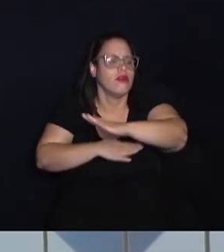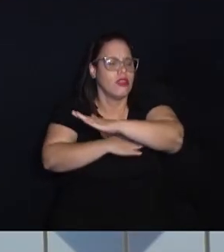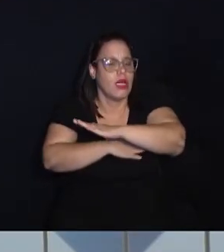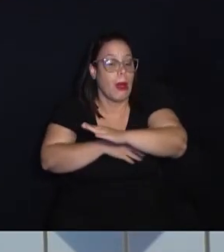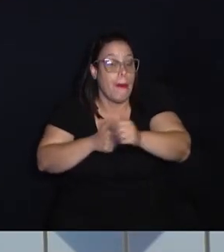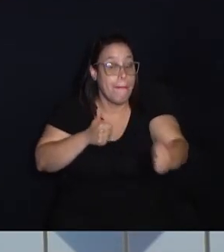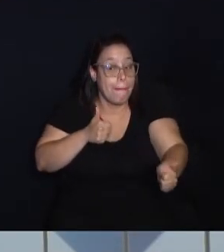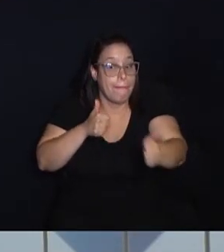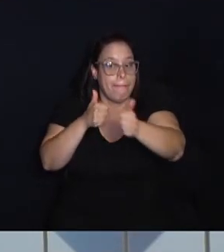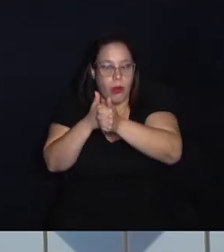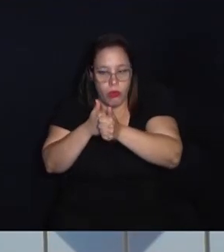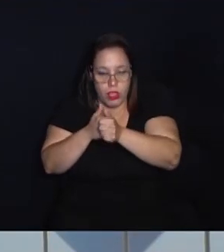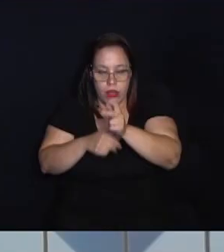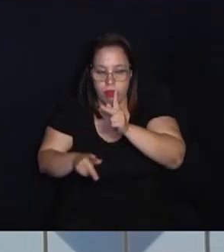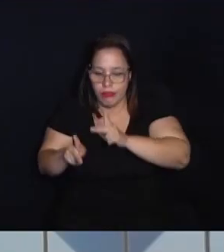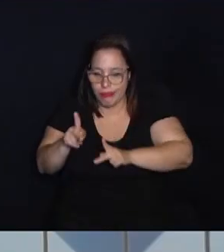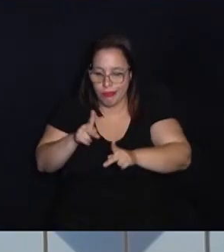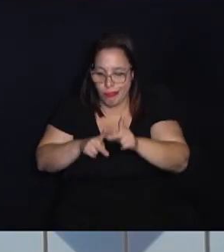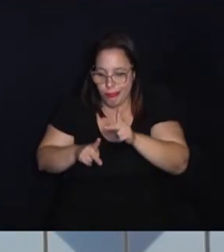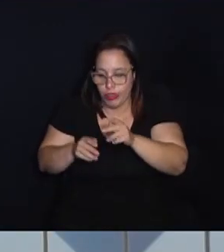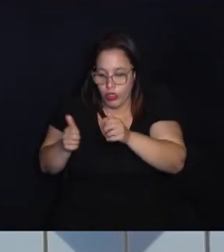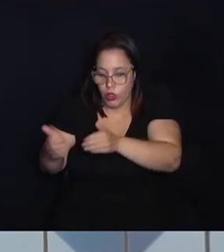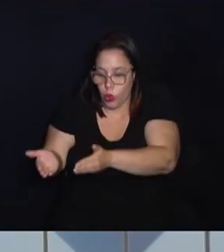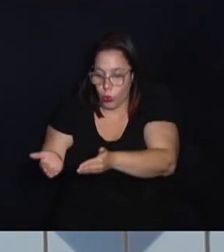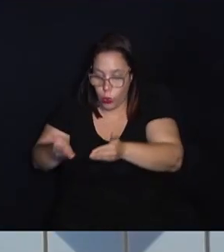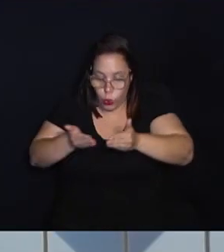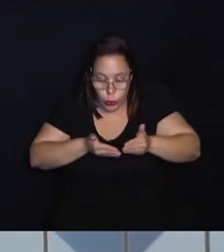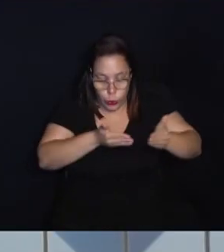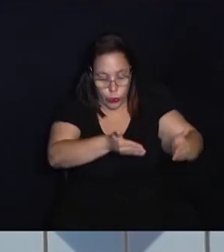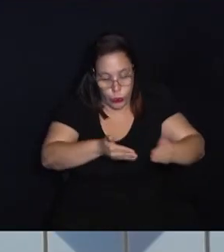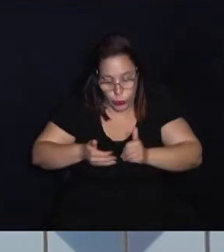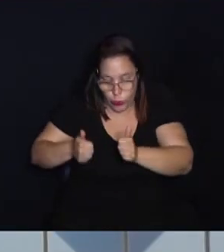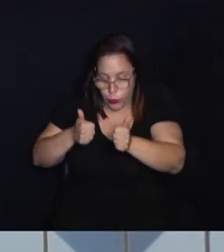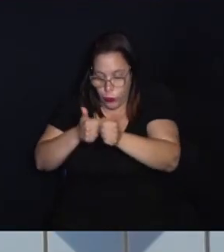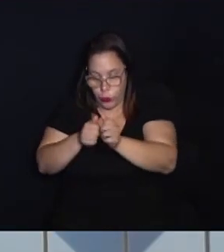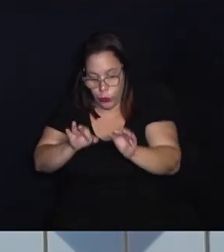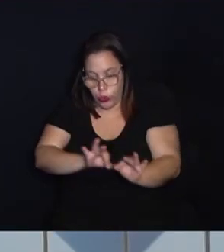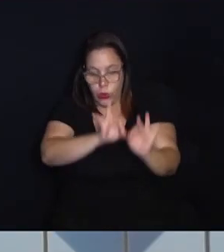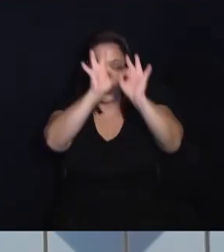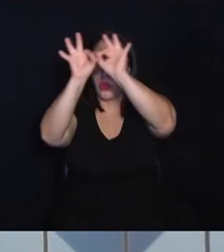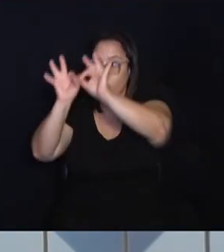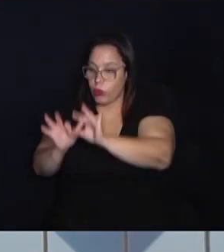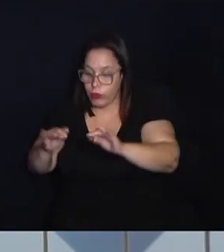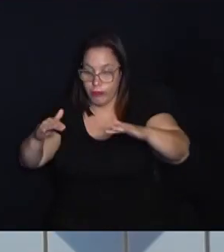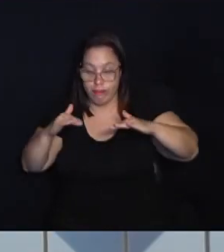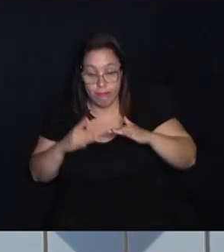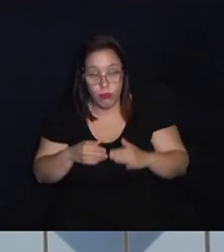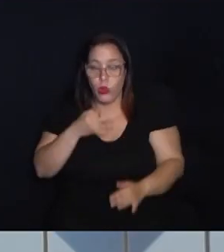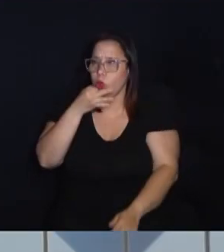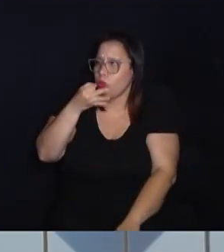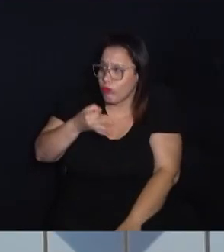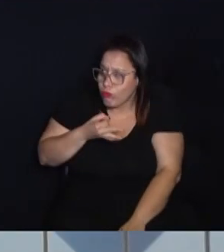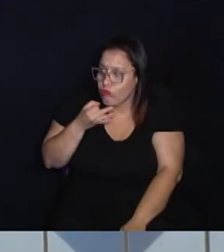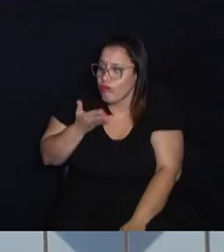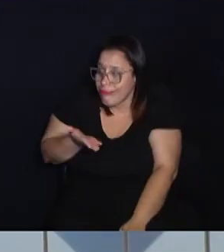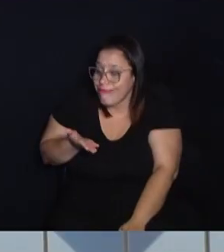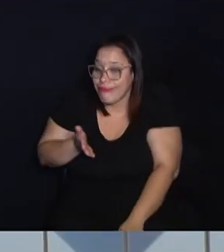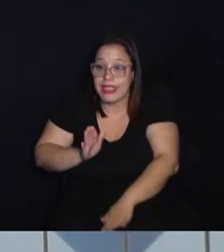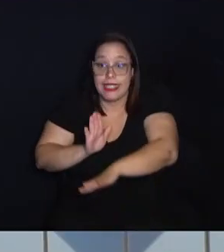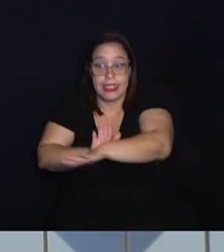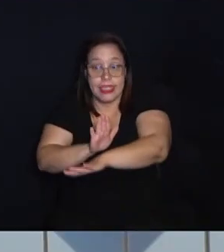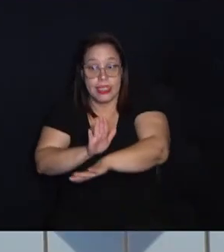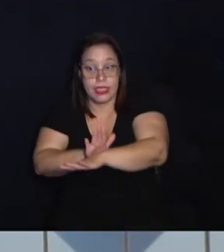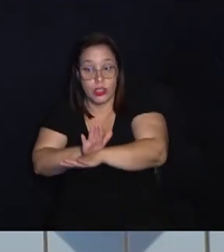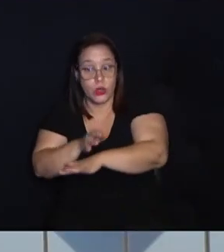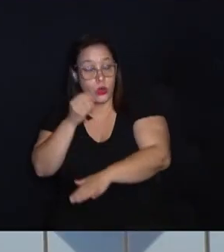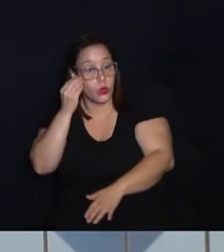sociedade e trazer a sociedade também para perto da Câmara, acompanhando, fiscalizando, criticando, sugerindo. Isso ajuda a fortalecer